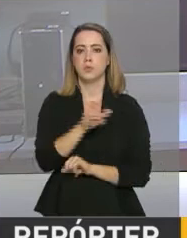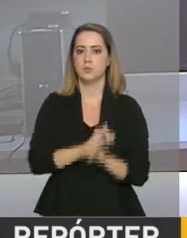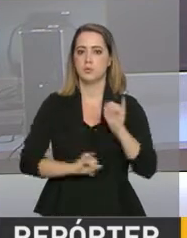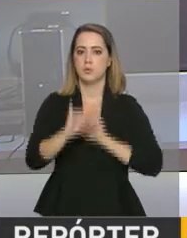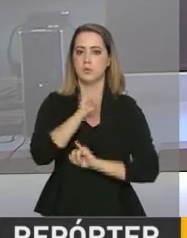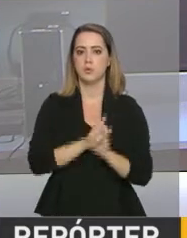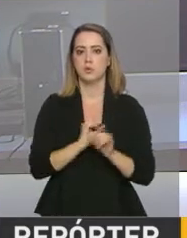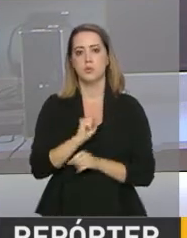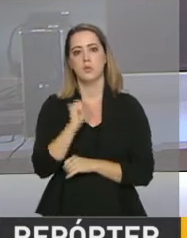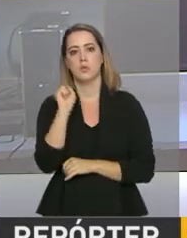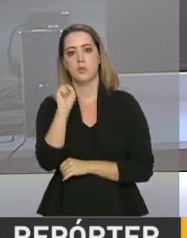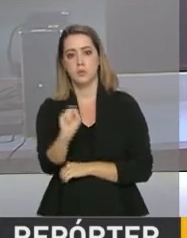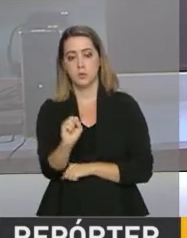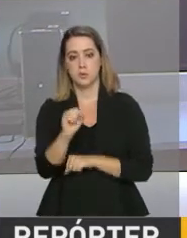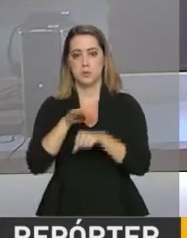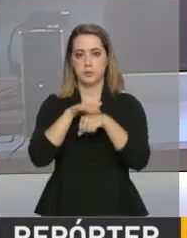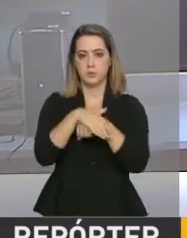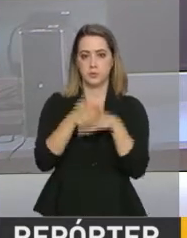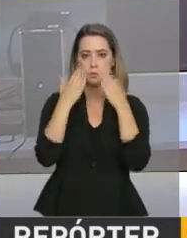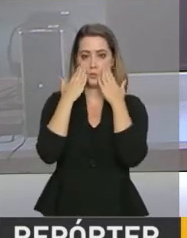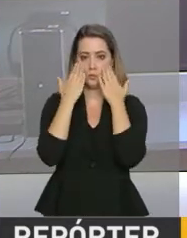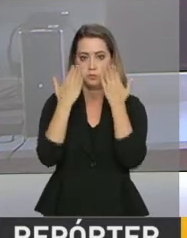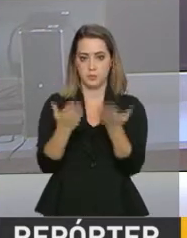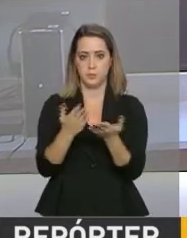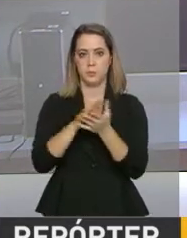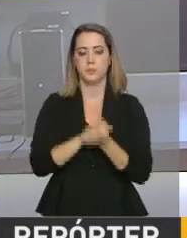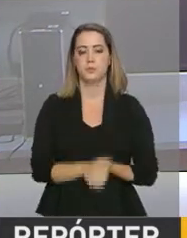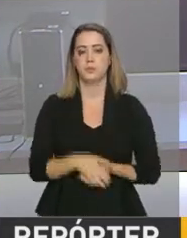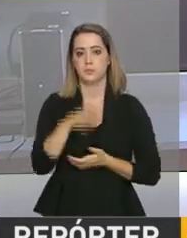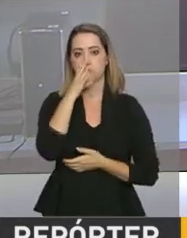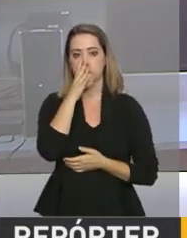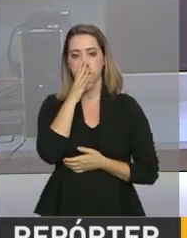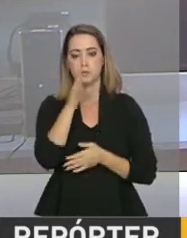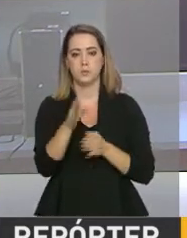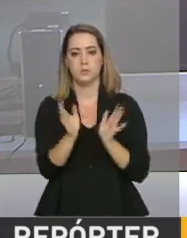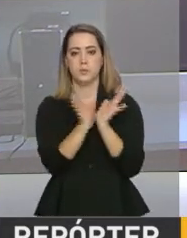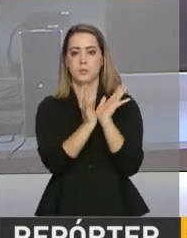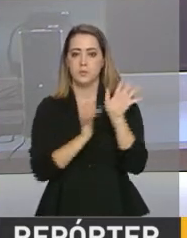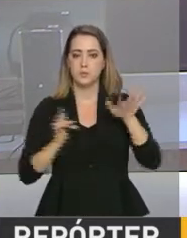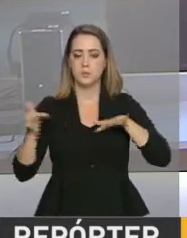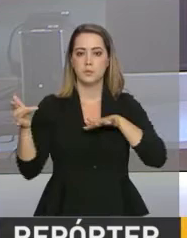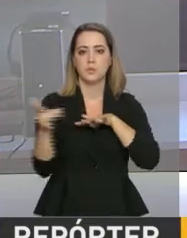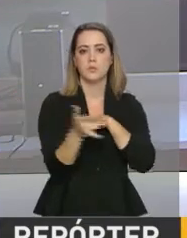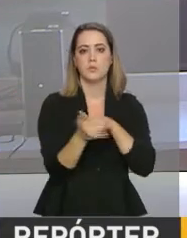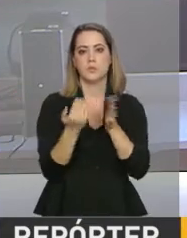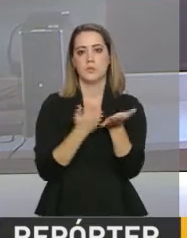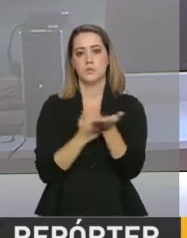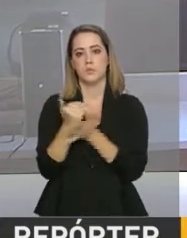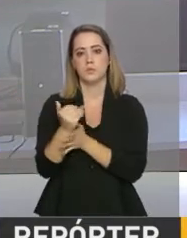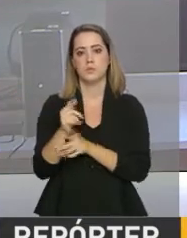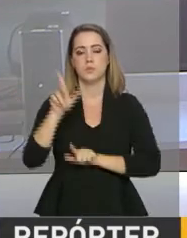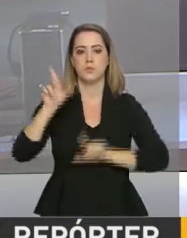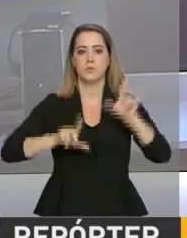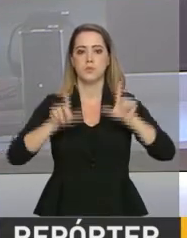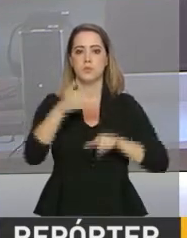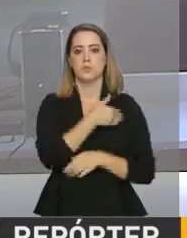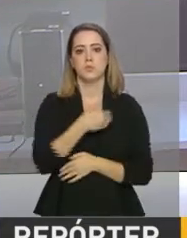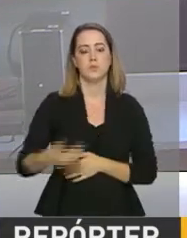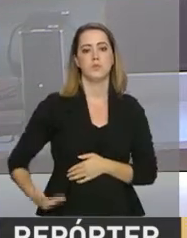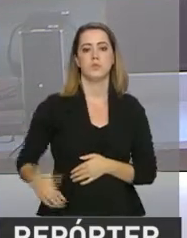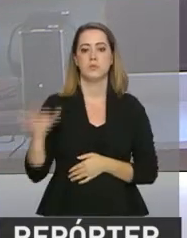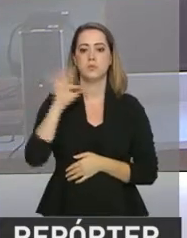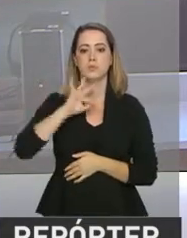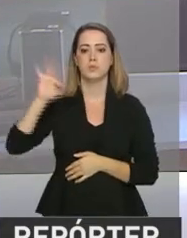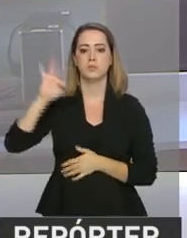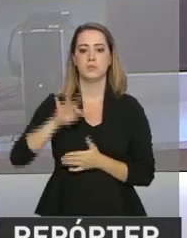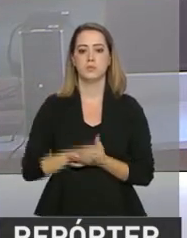com outras informações o às oito da noite na próxima edição acompanhe as novidades também pelas redes sociais e continue com a gente aqui nbr